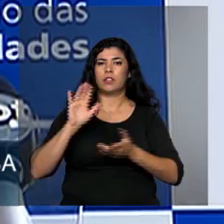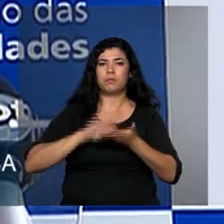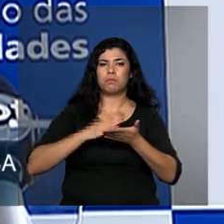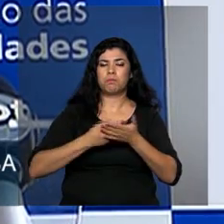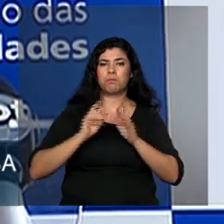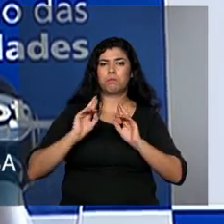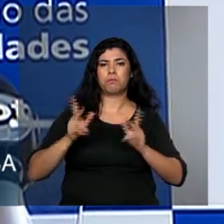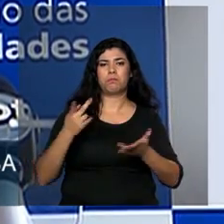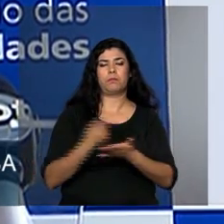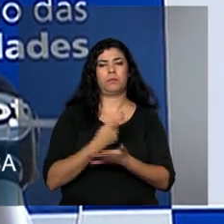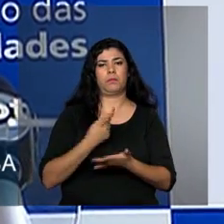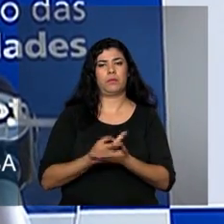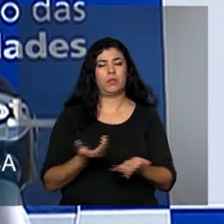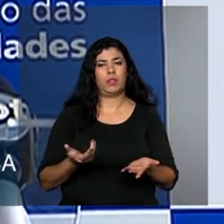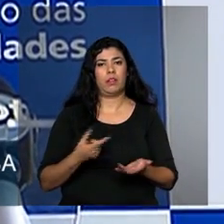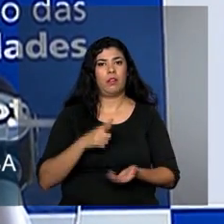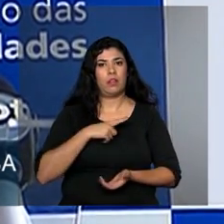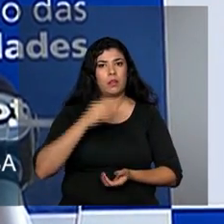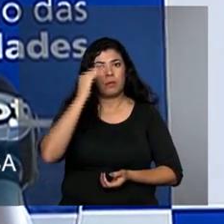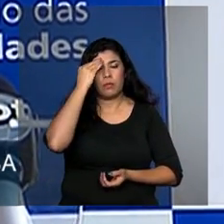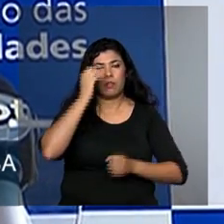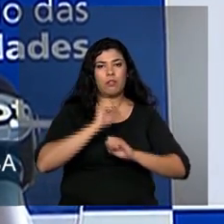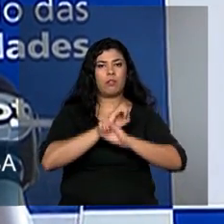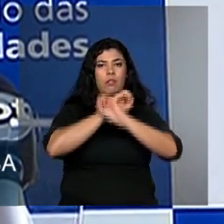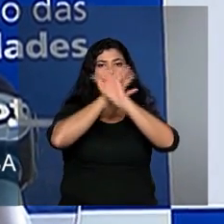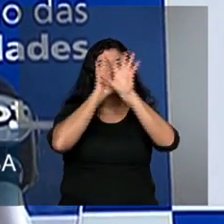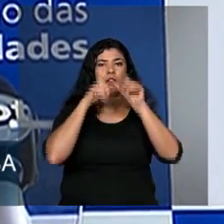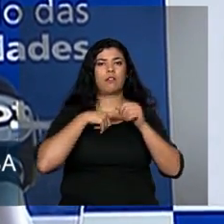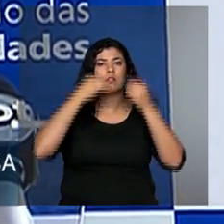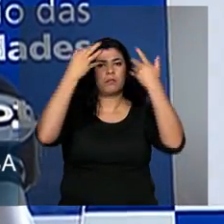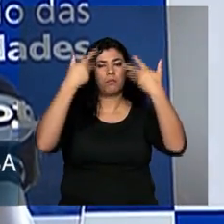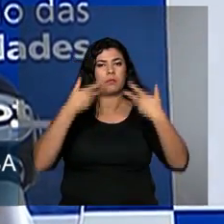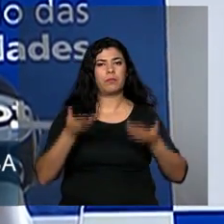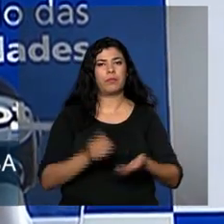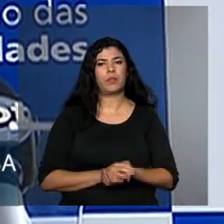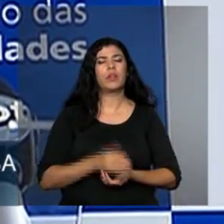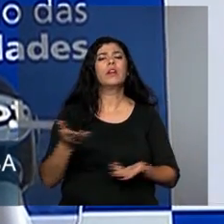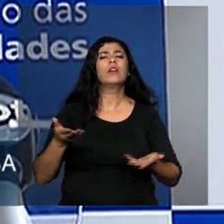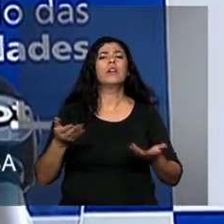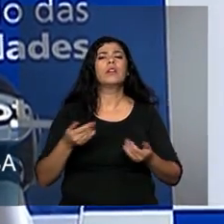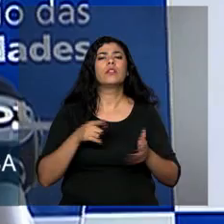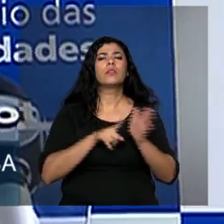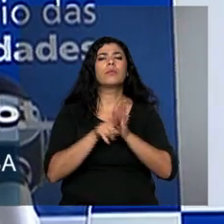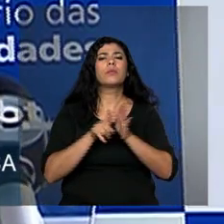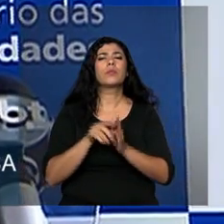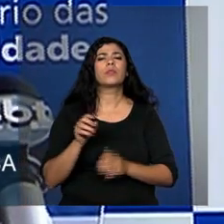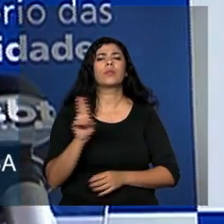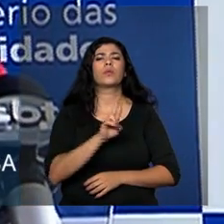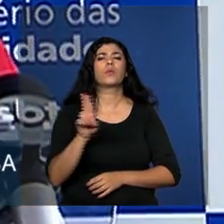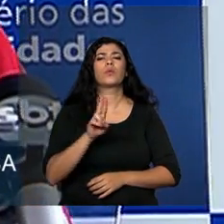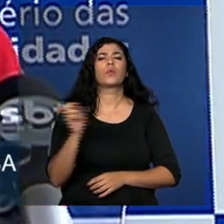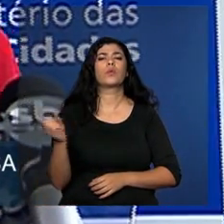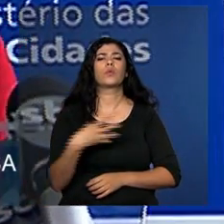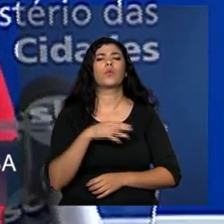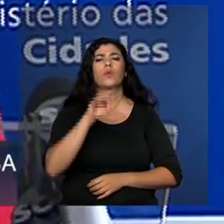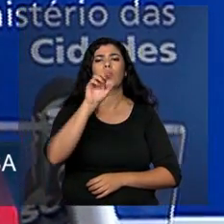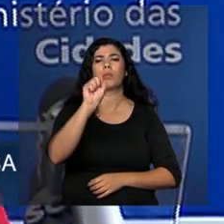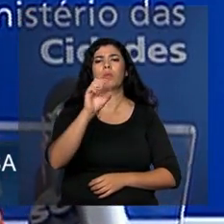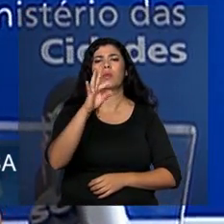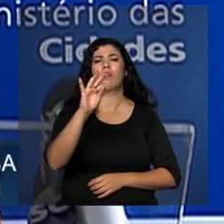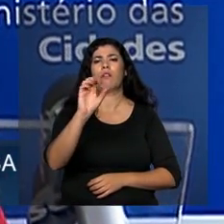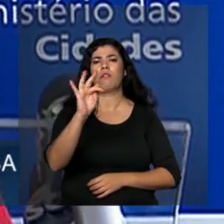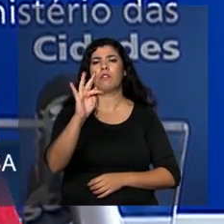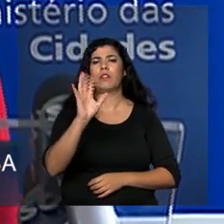interpretado. Tenho clareza disso. Presidente, o ministro Levy tem... Só de novo o nome do STF, essa semana já vai